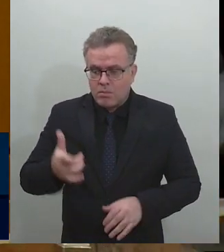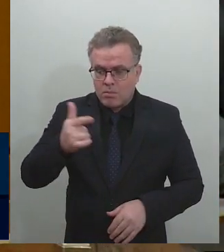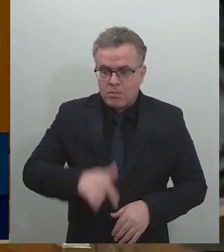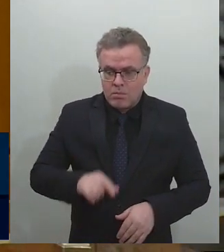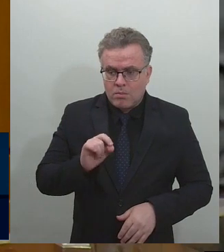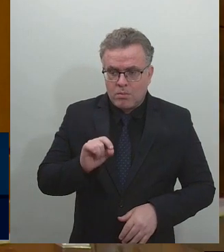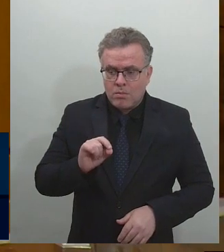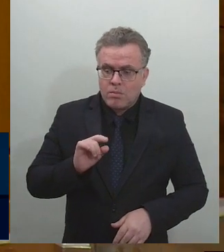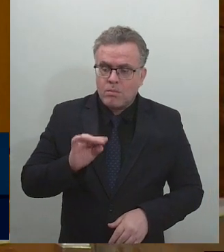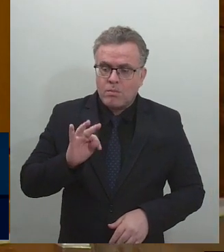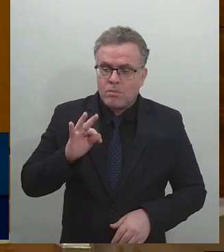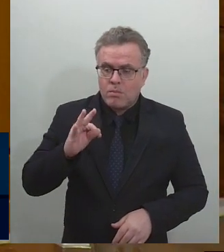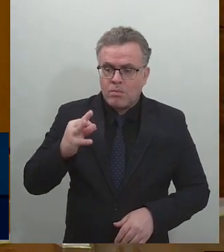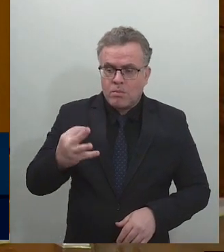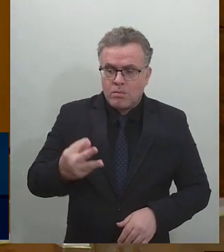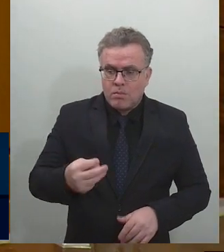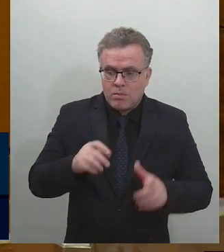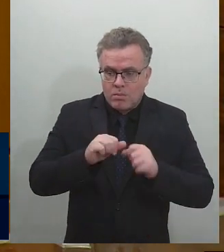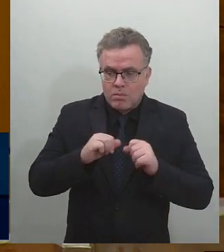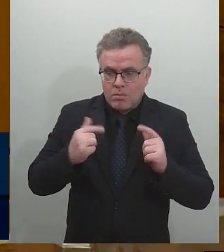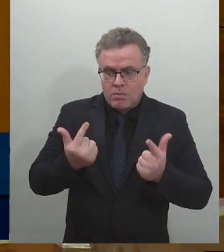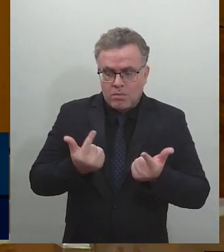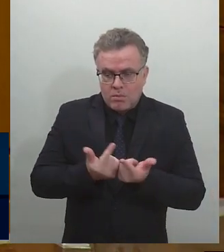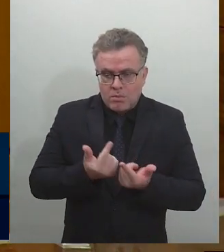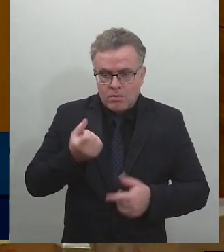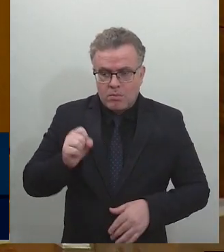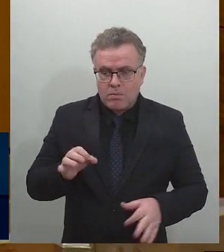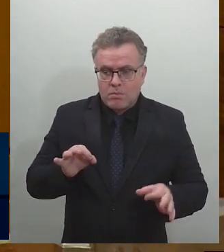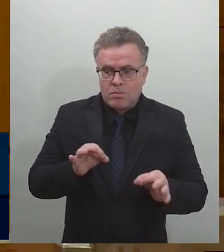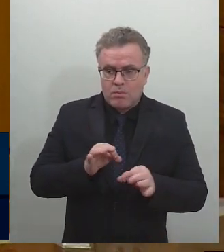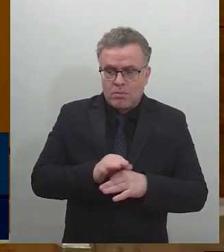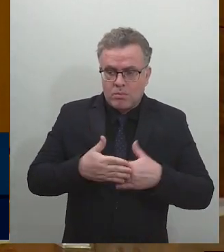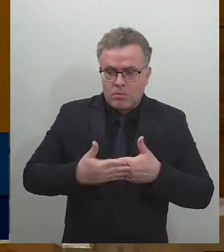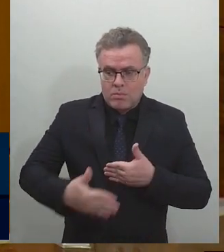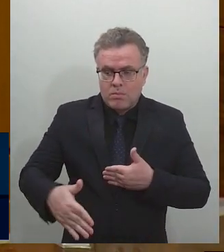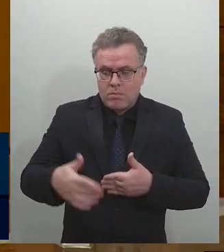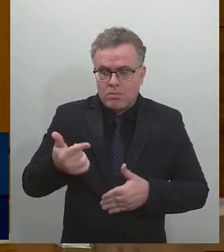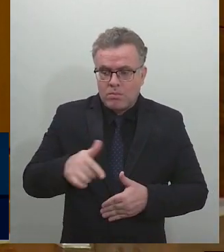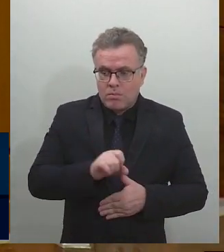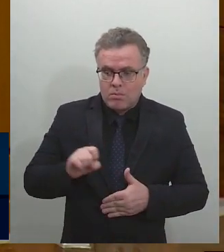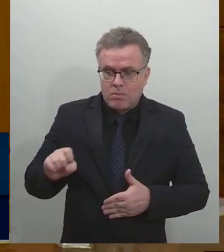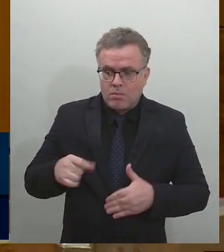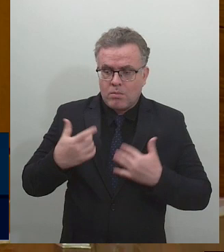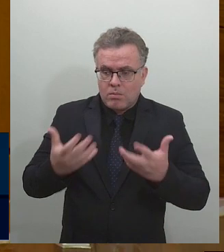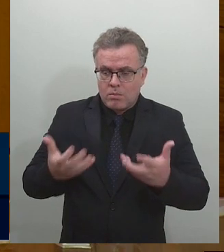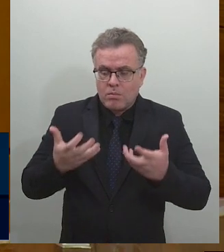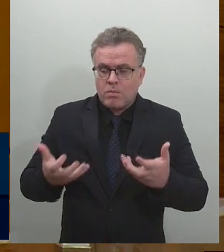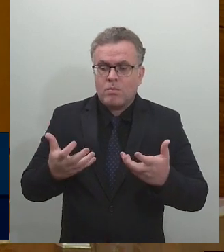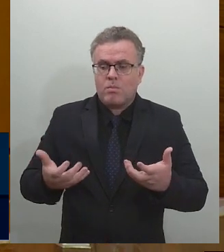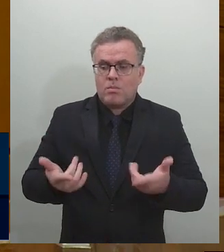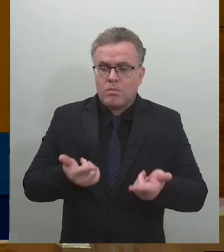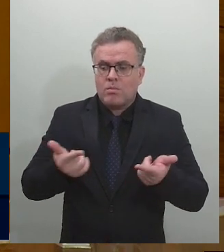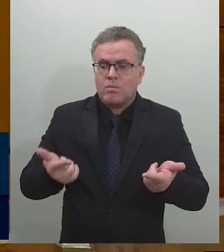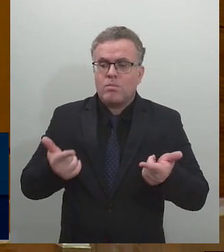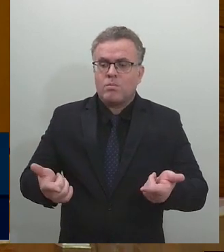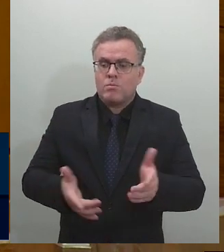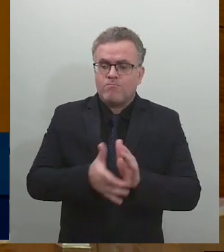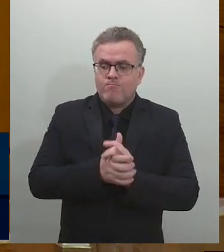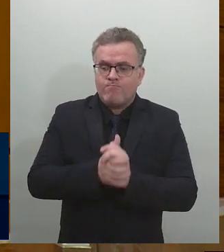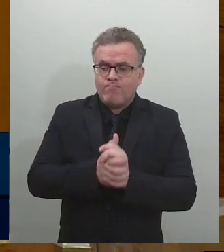Assembleia Legislativa nesse nosso segundo semestre, desejando aí a todos os colegas deputados